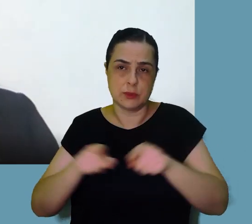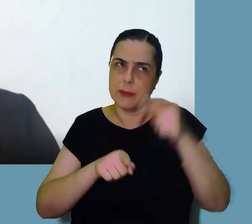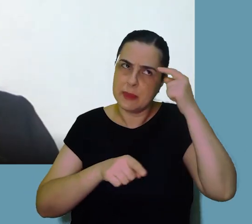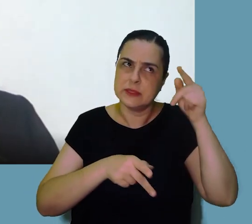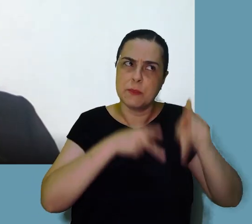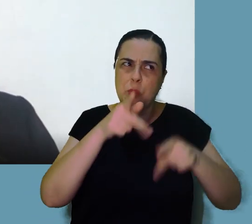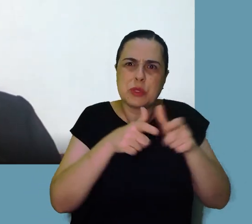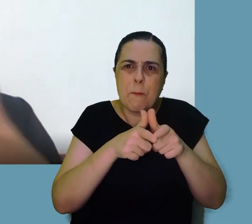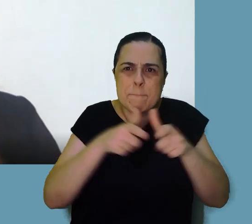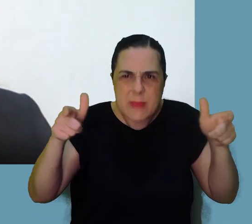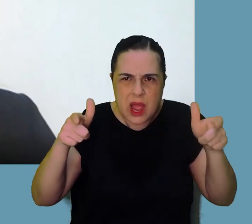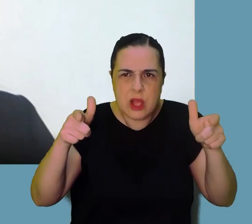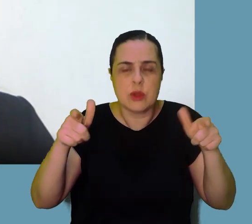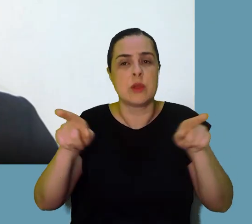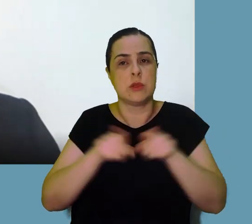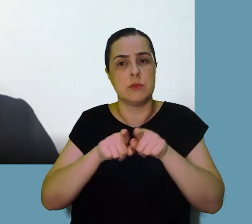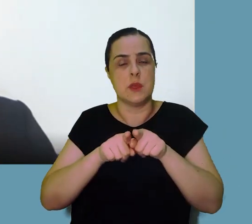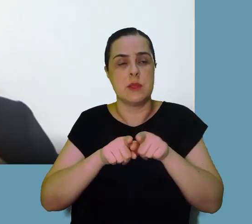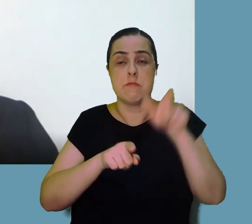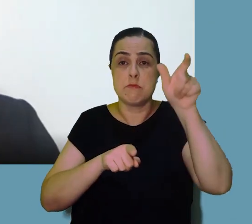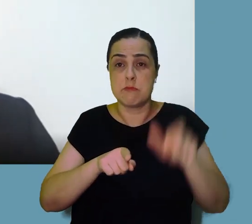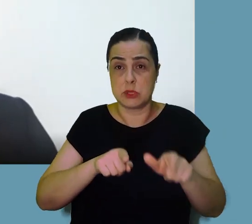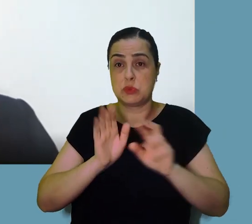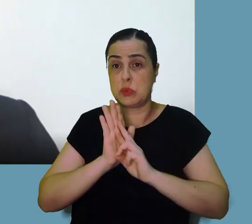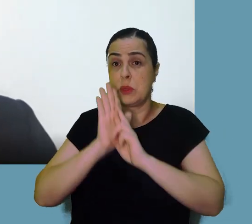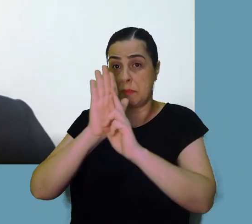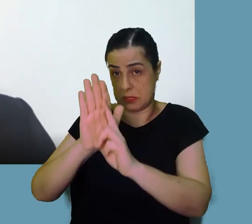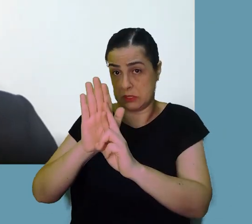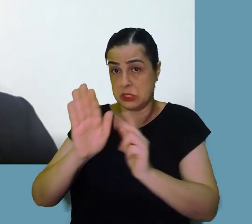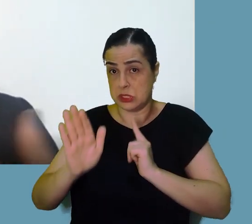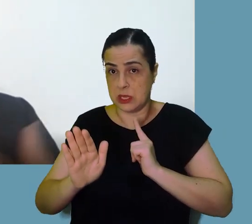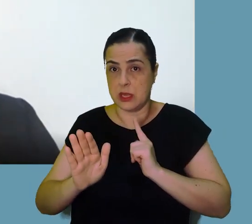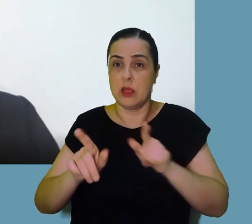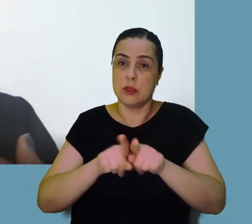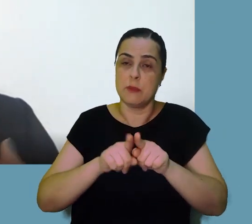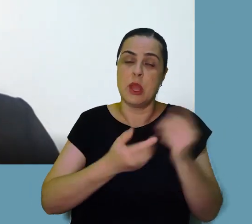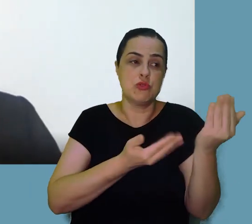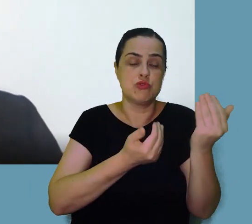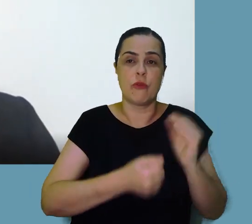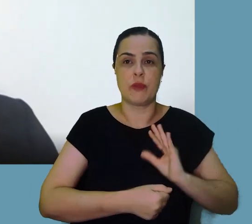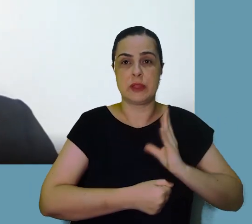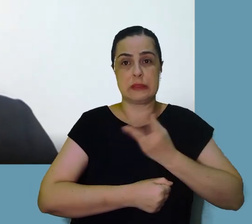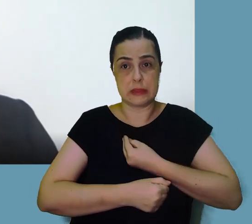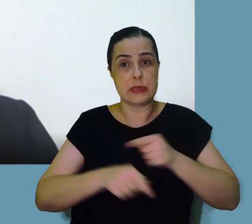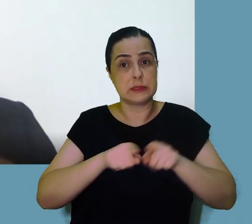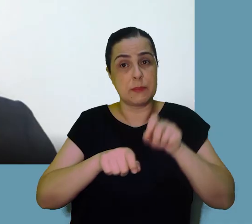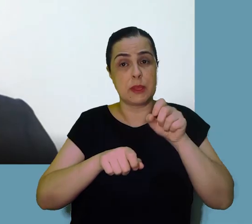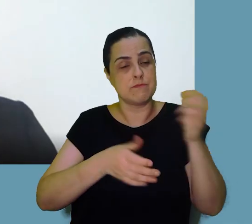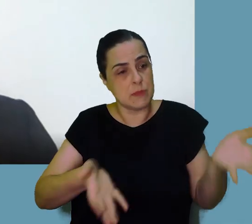população, mas também de representatividade, jovens trans também. Então, a importância da representatividade